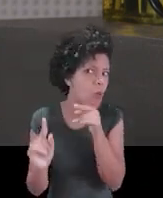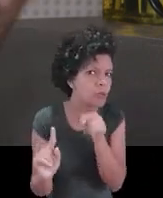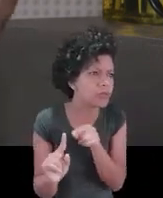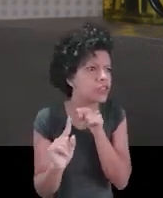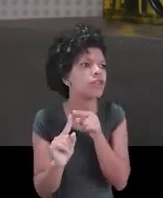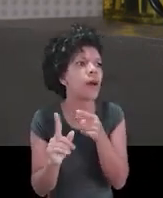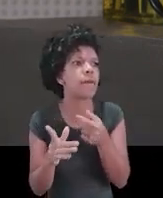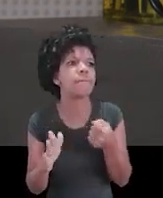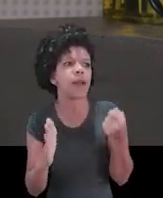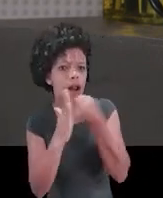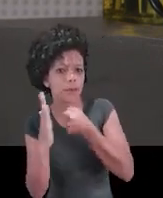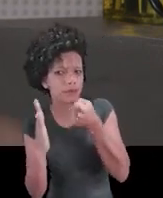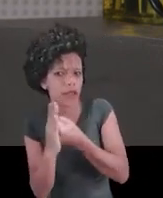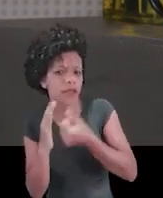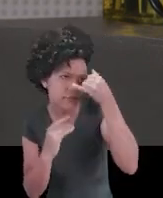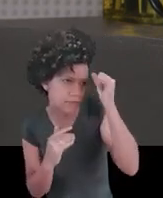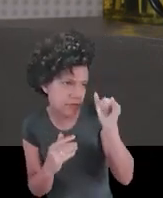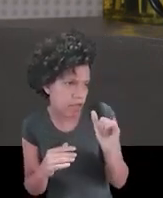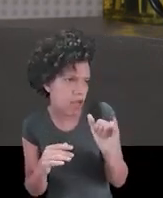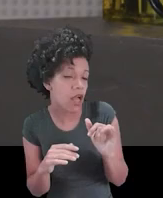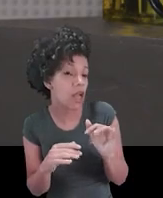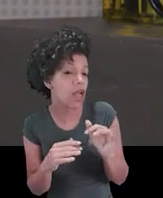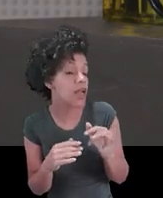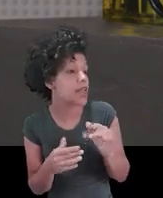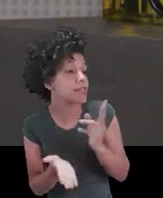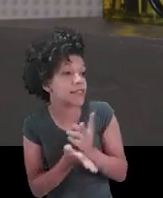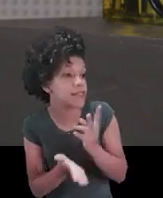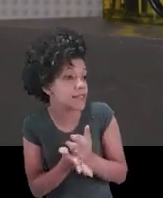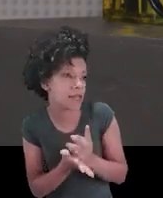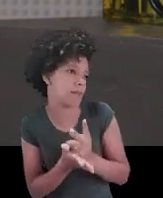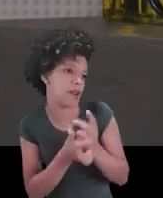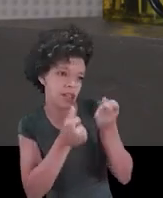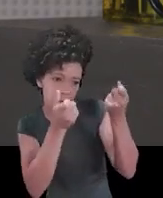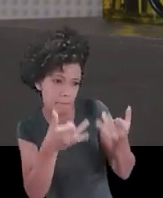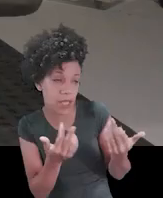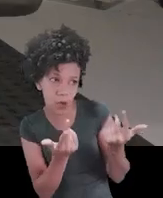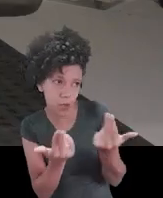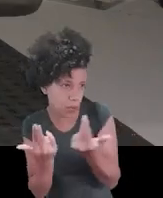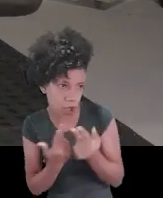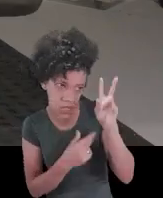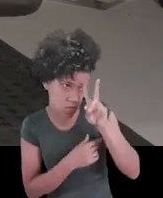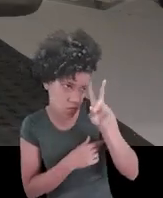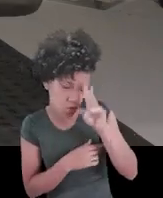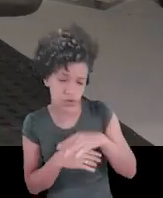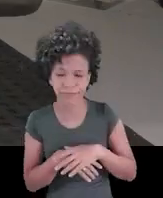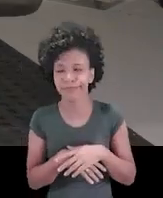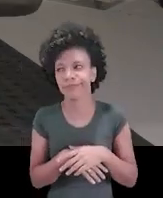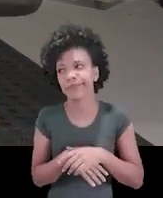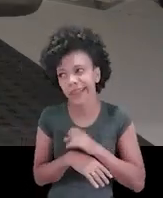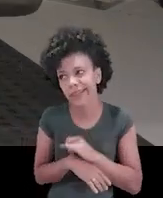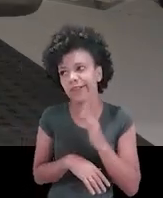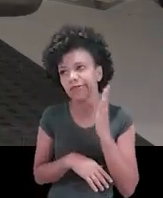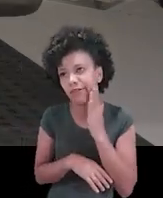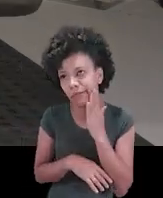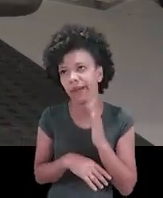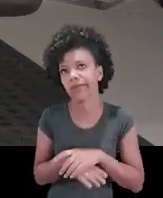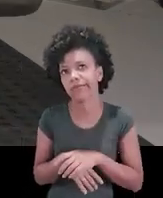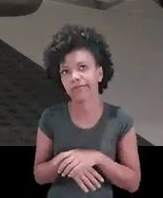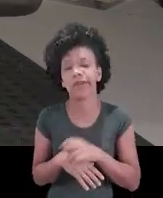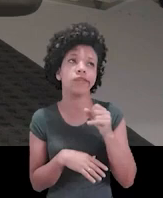que eu possa lutar criar alguma coisa eu pensei que todas as vítimas falam sempre a mesma coisa se eu soubesse disso